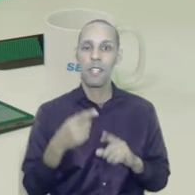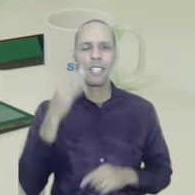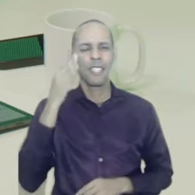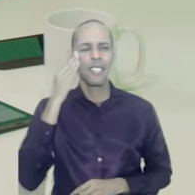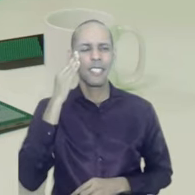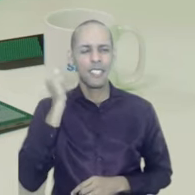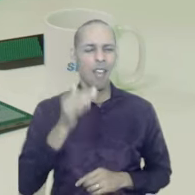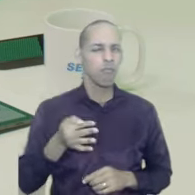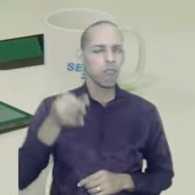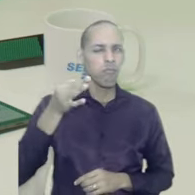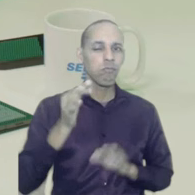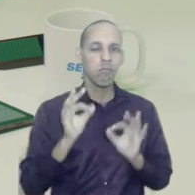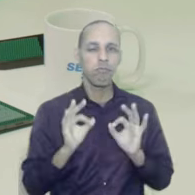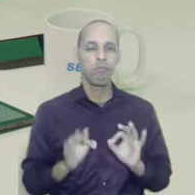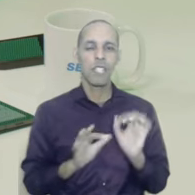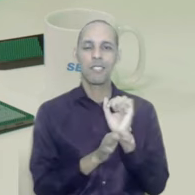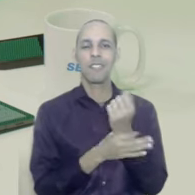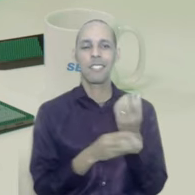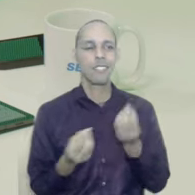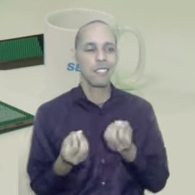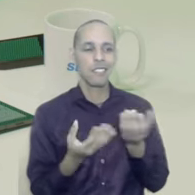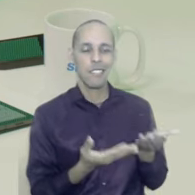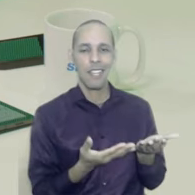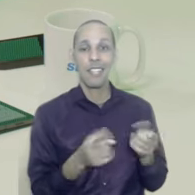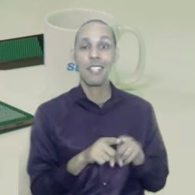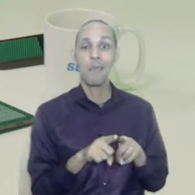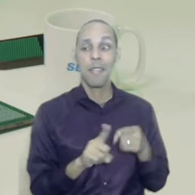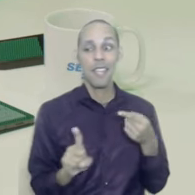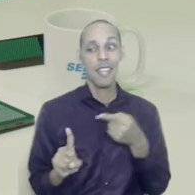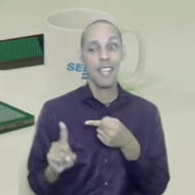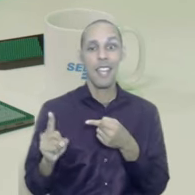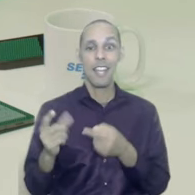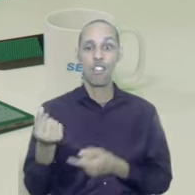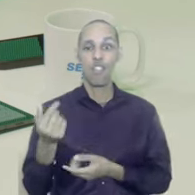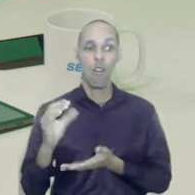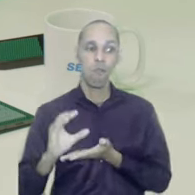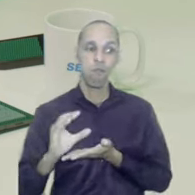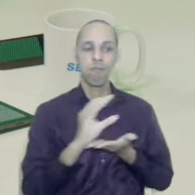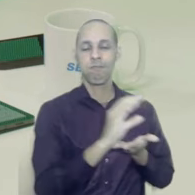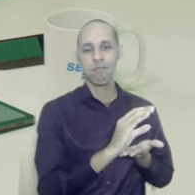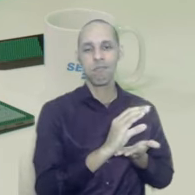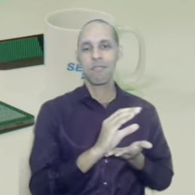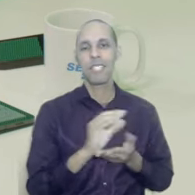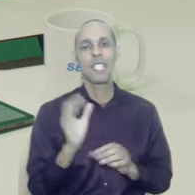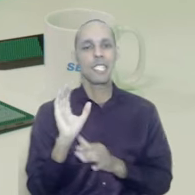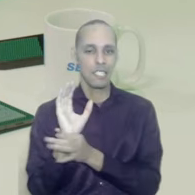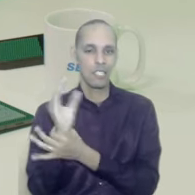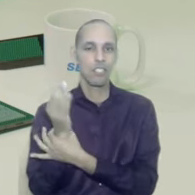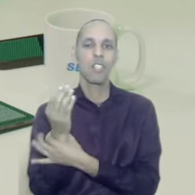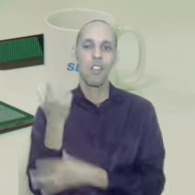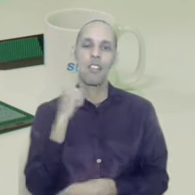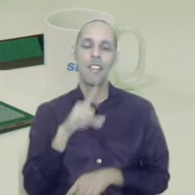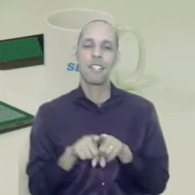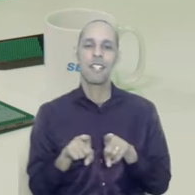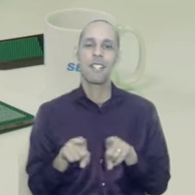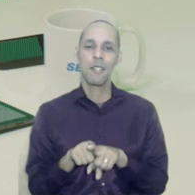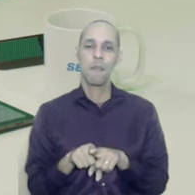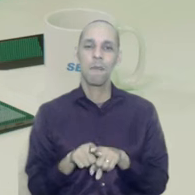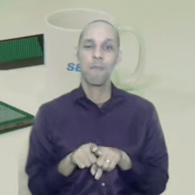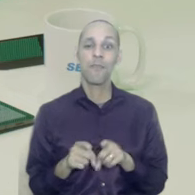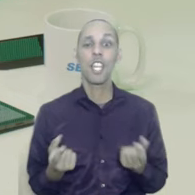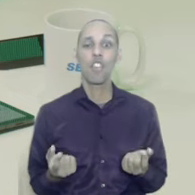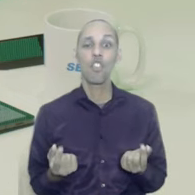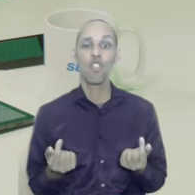segurança também para quem tá dando o crédito se você consede mais crédito a riqueza do país e a riqueza do